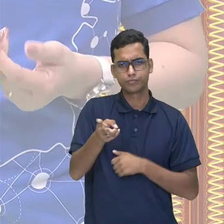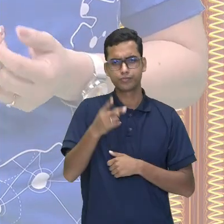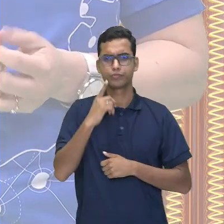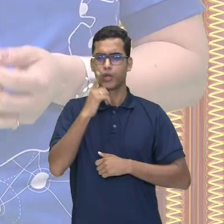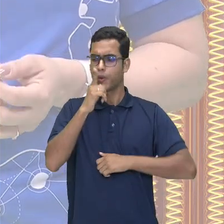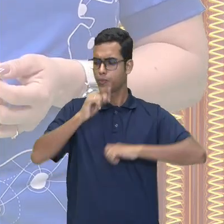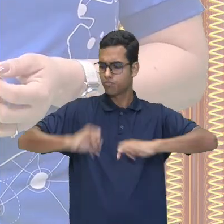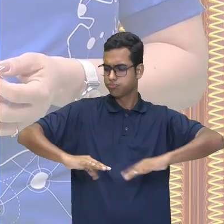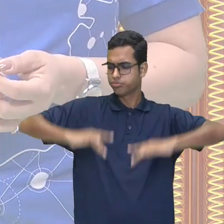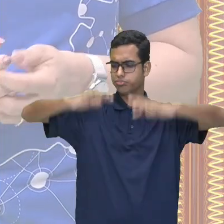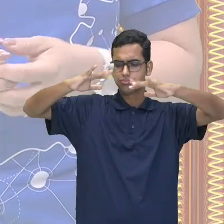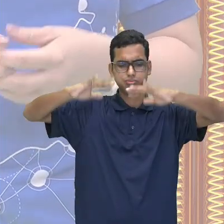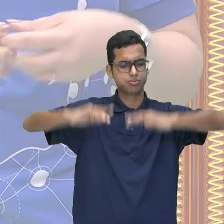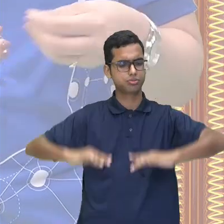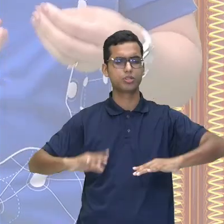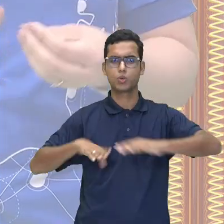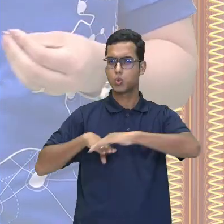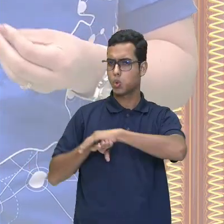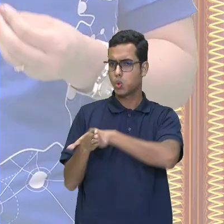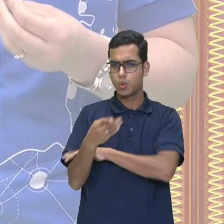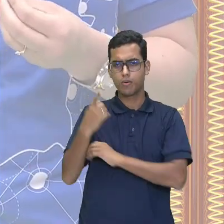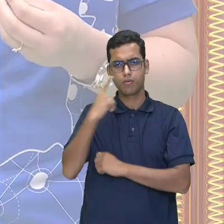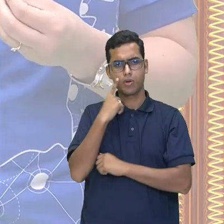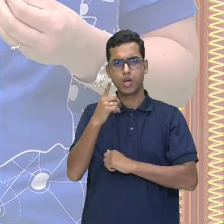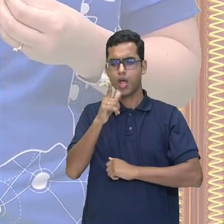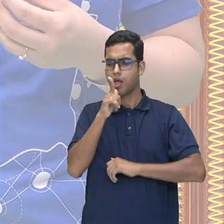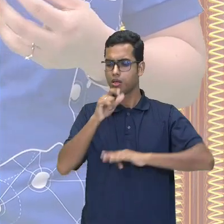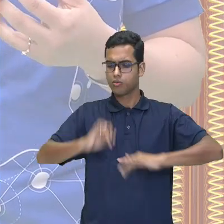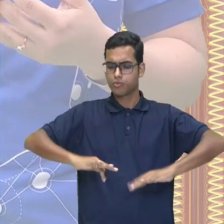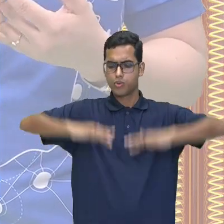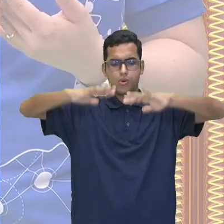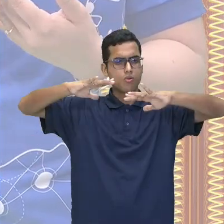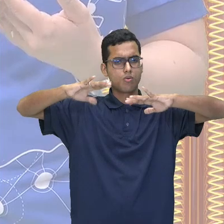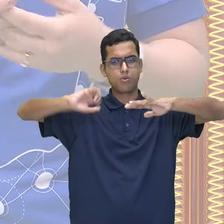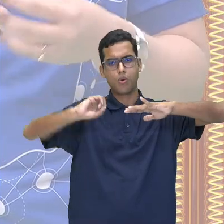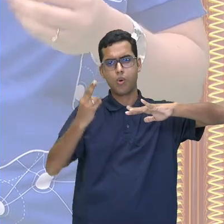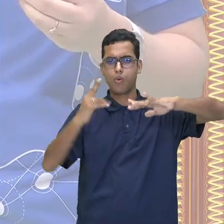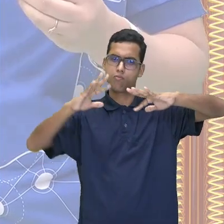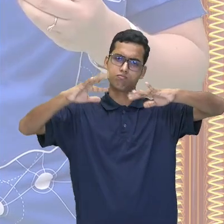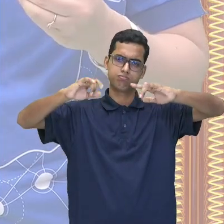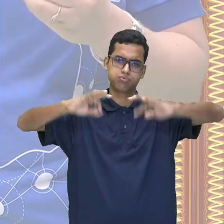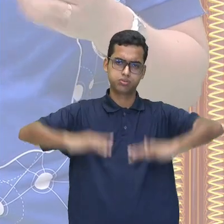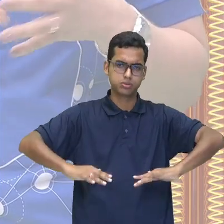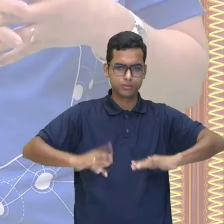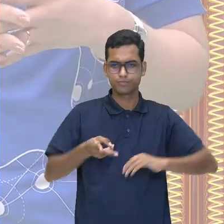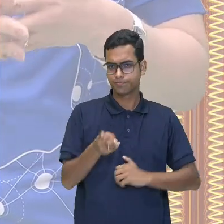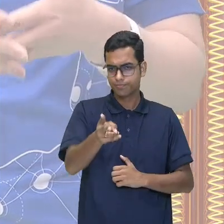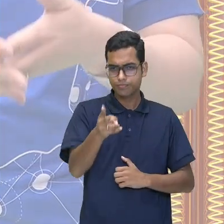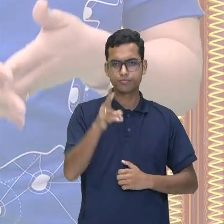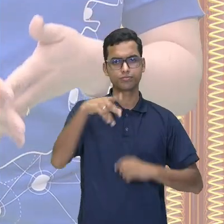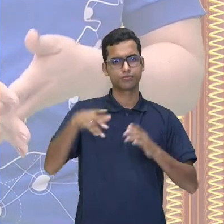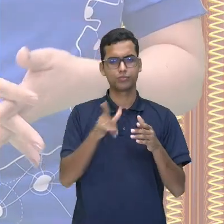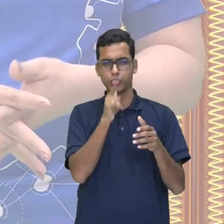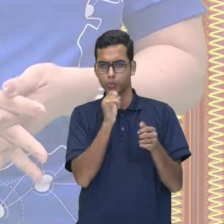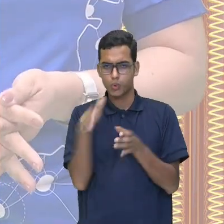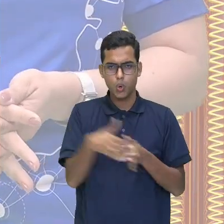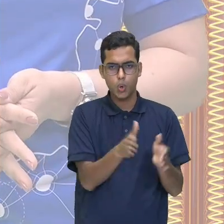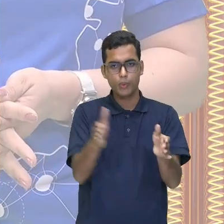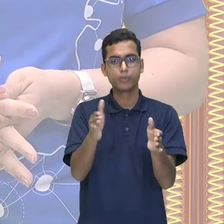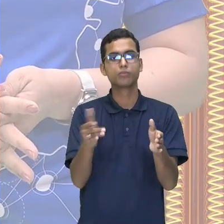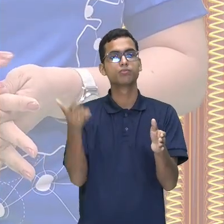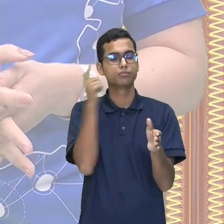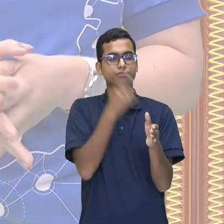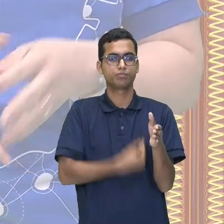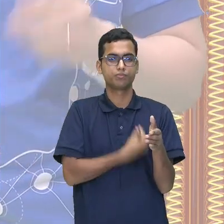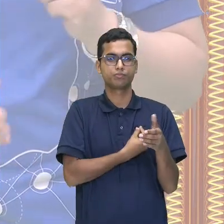cheia e de vazante dos rios. O rio, né, vai ser o principal motor para a sobrevivência